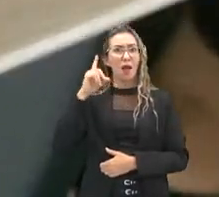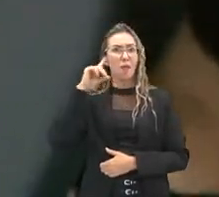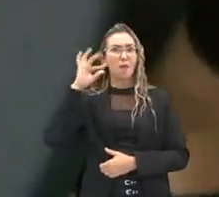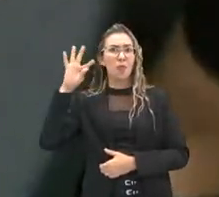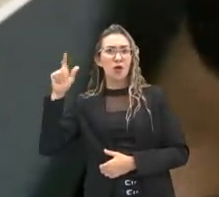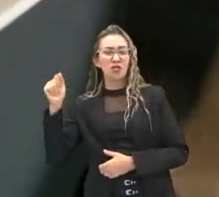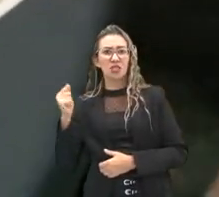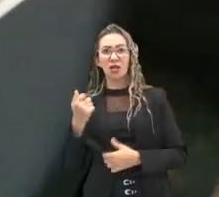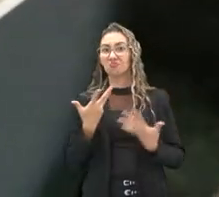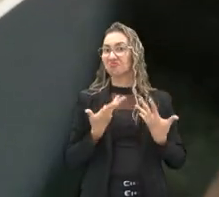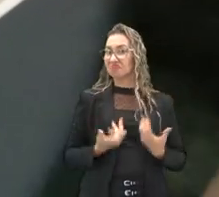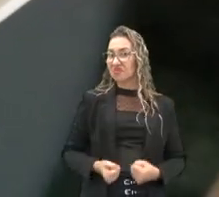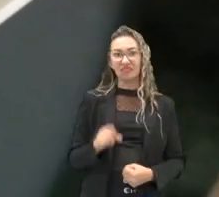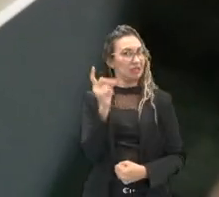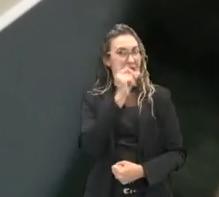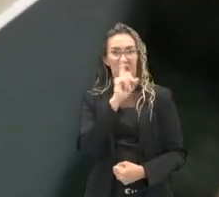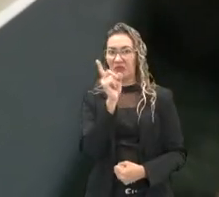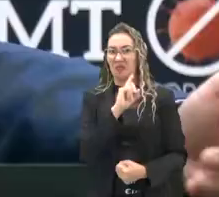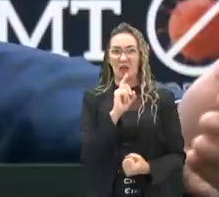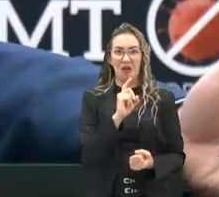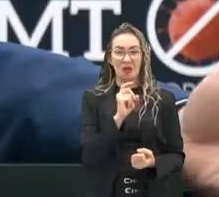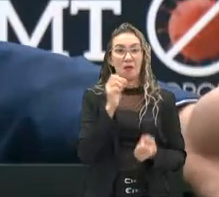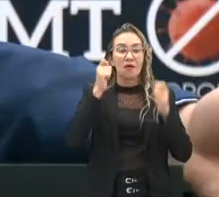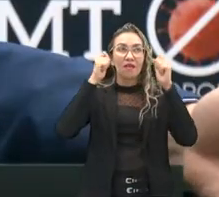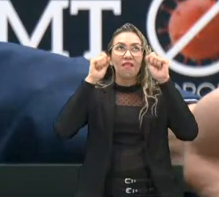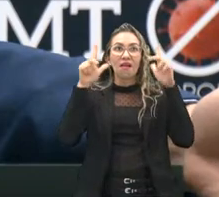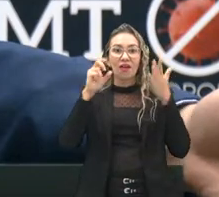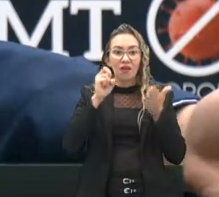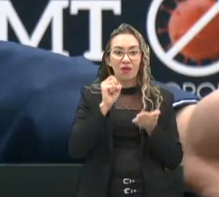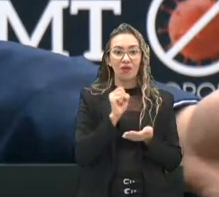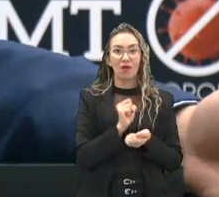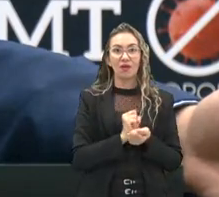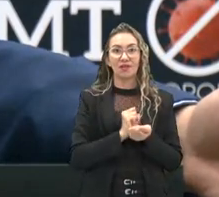Madrugador, como sempre, tomando banho de água fria e seu guaraná ralado.